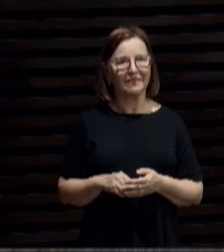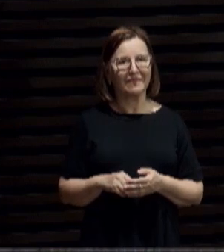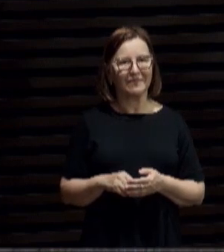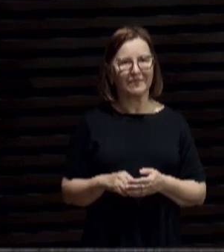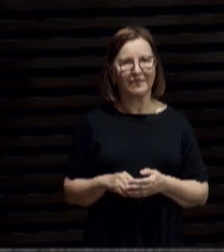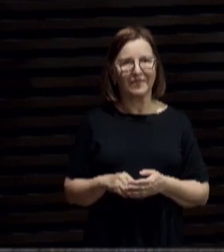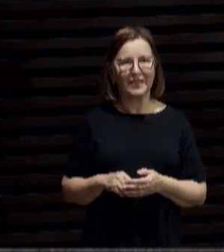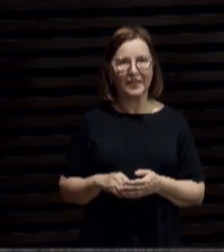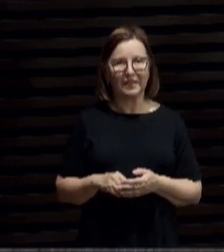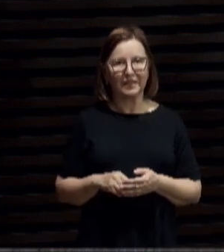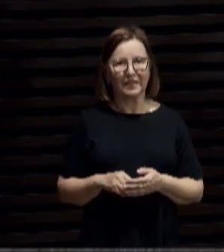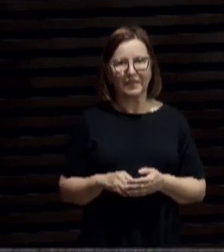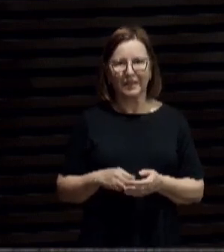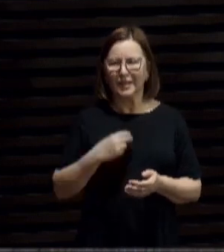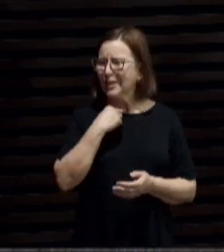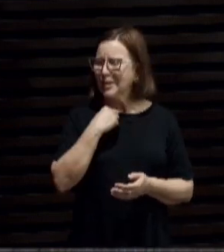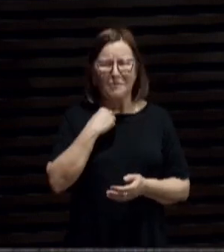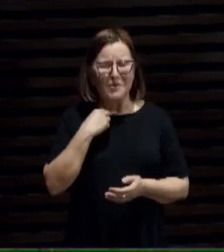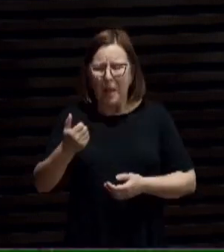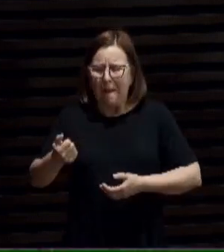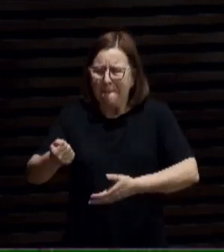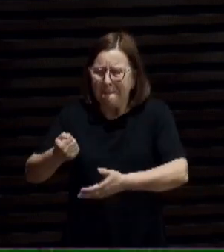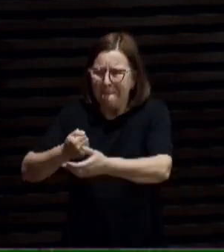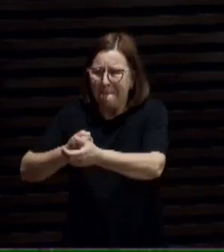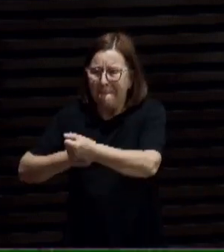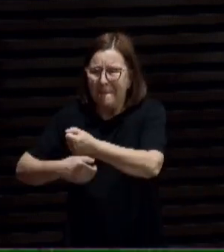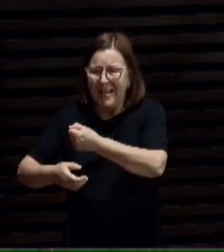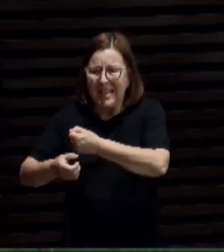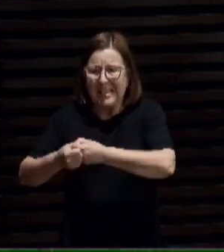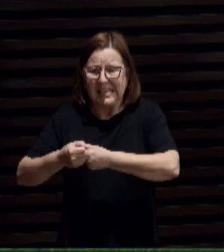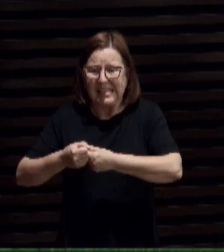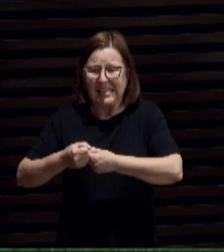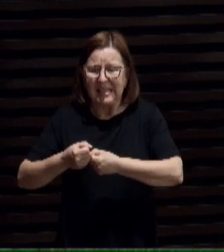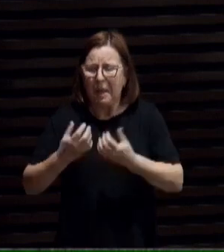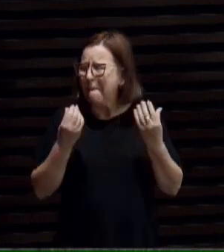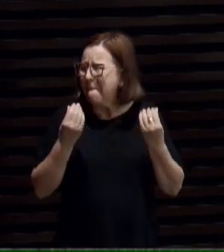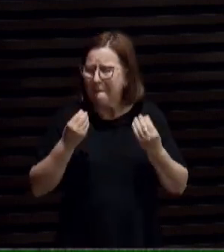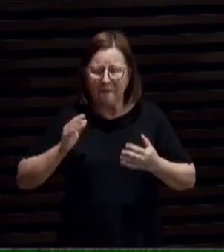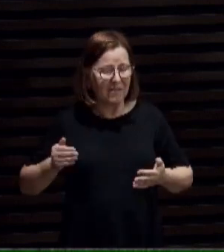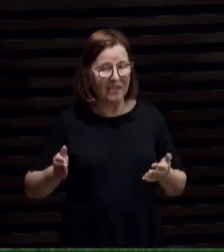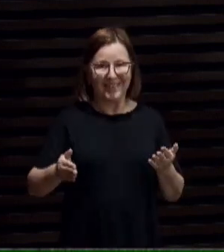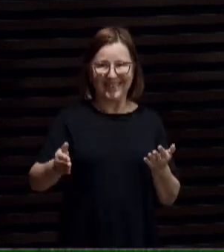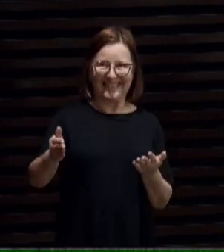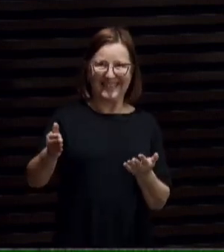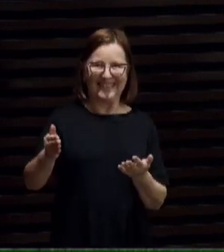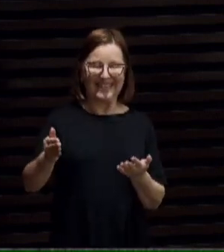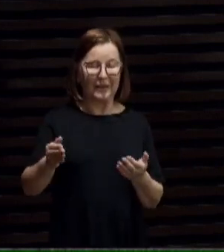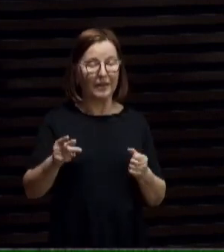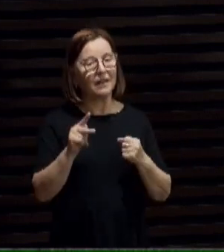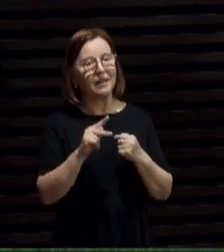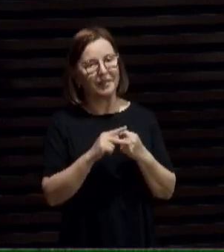já não podiam puxar a rede, tão grande a quantidade de peixes.